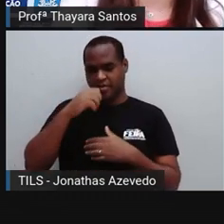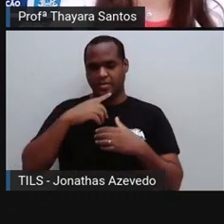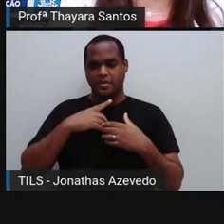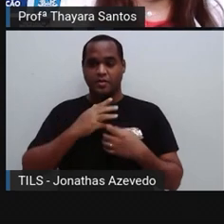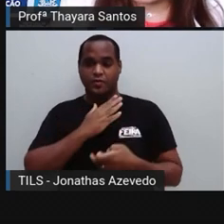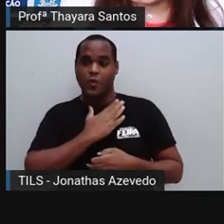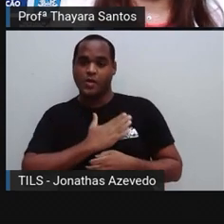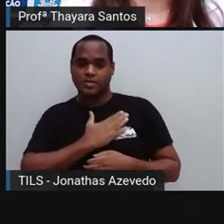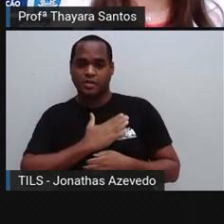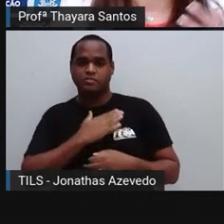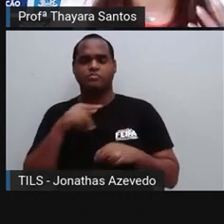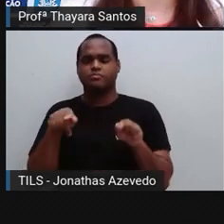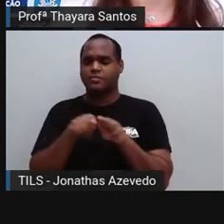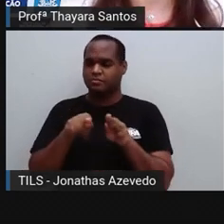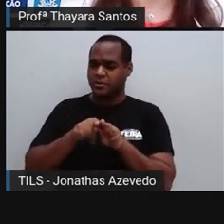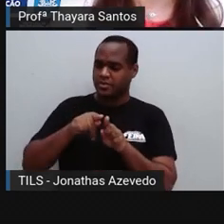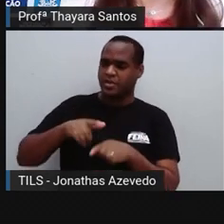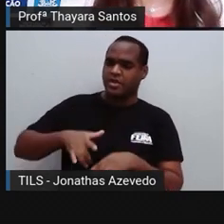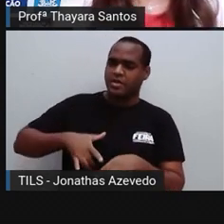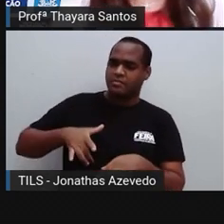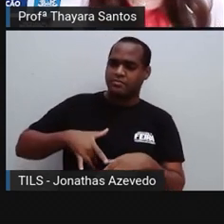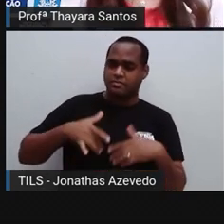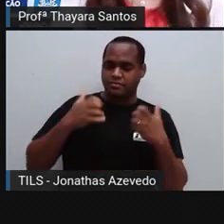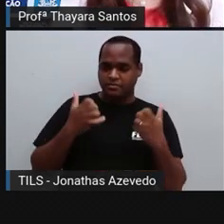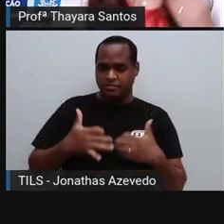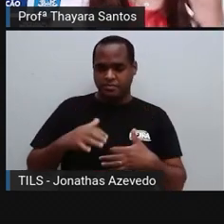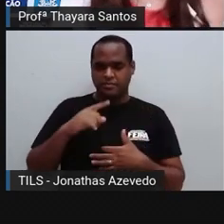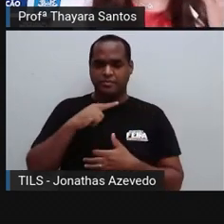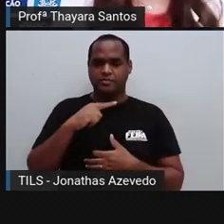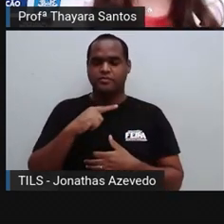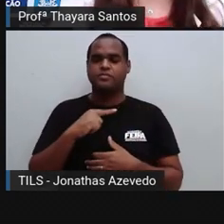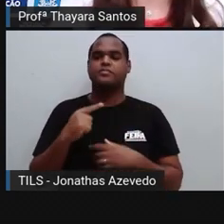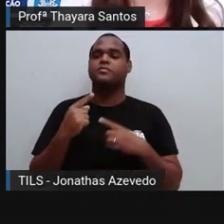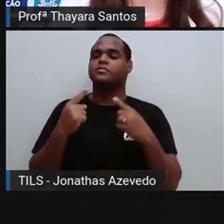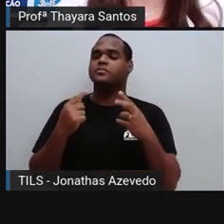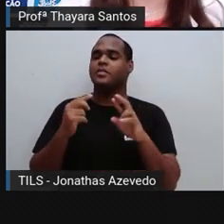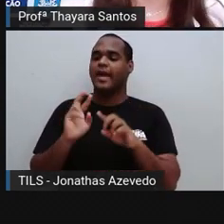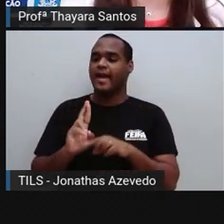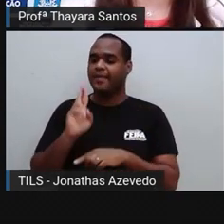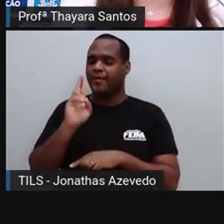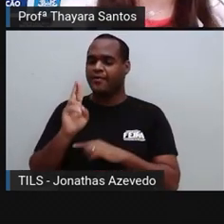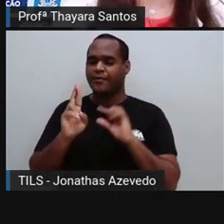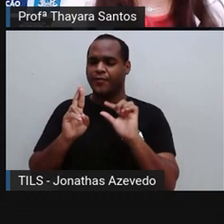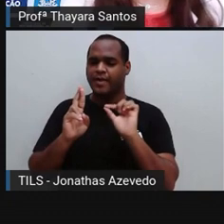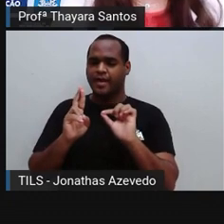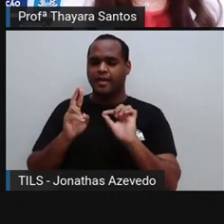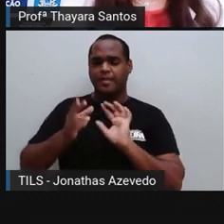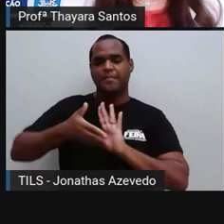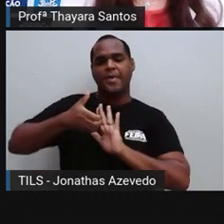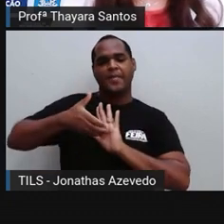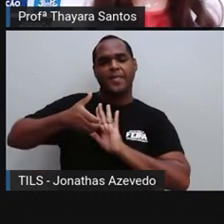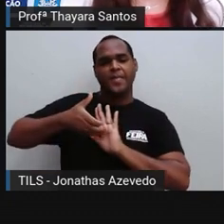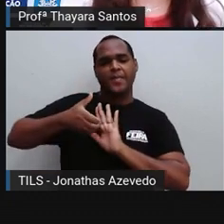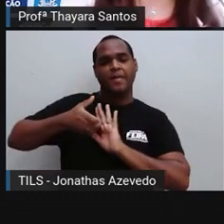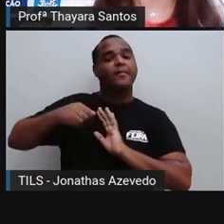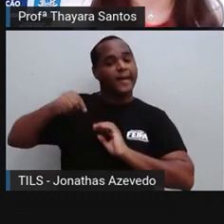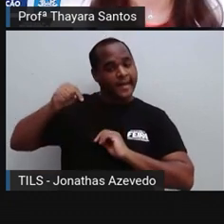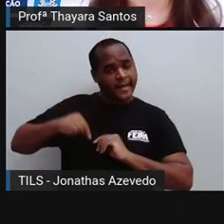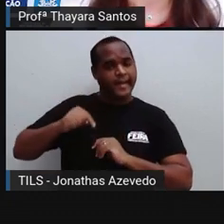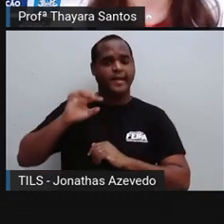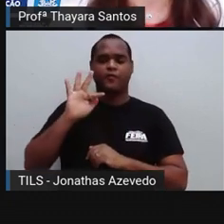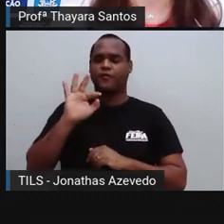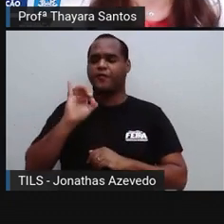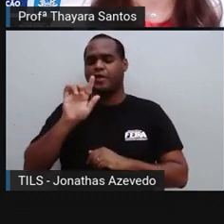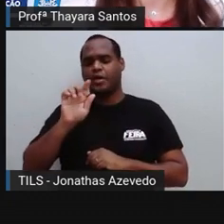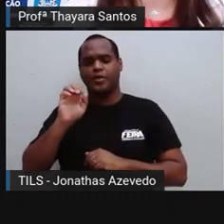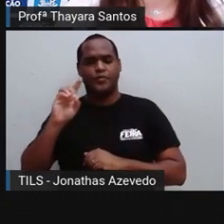coração e também no fígado. Porque o fígado é a estrutura do nosso corpo que ele é responsável por retirar as toxinas que estão presentes aí. E todas essas